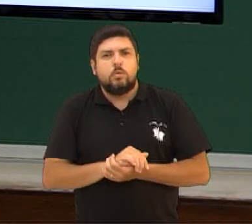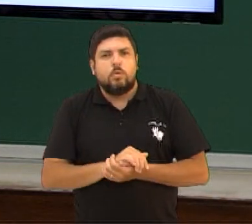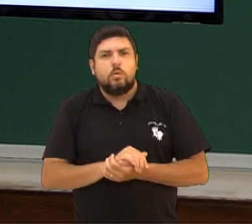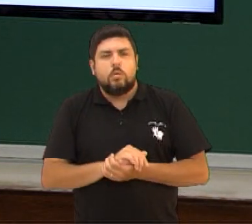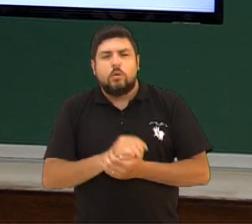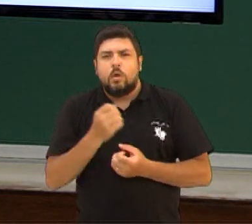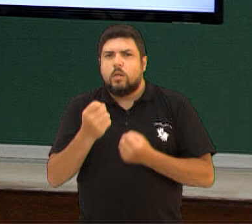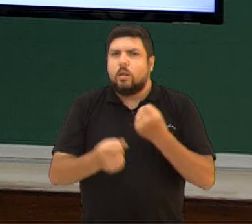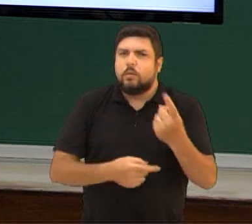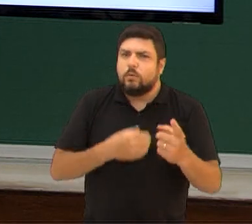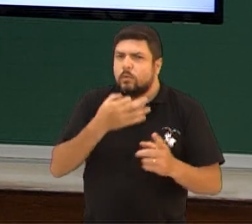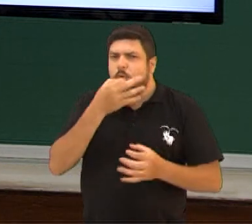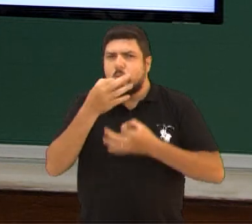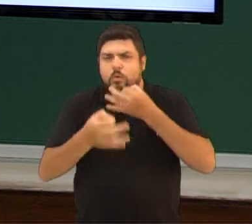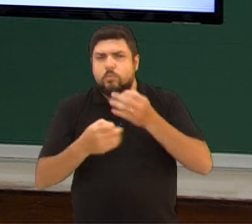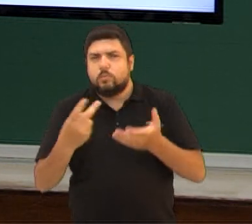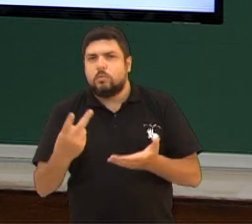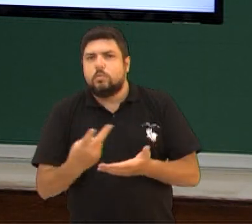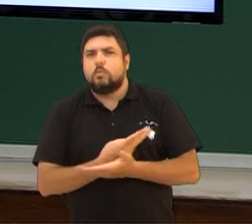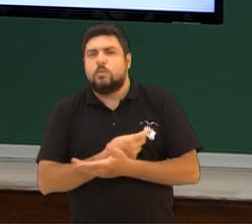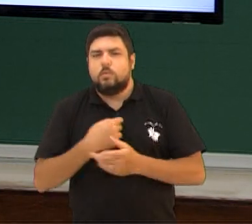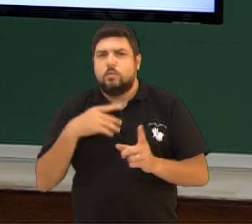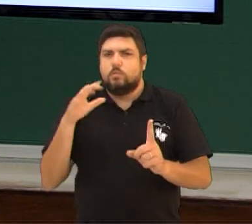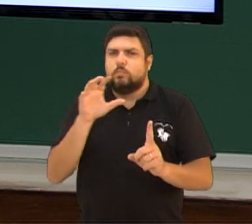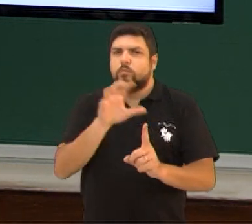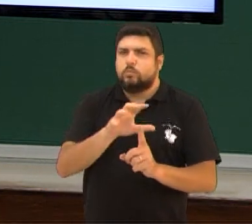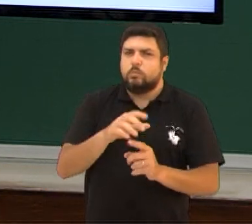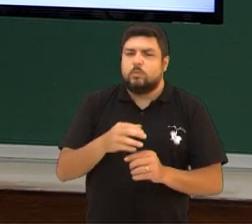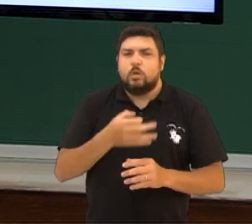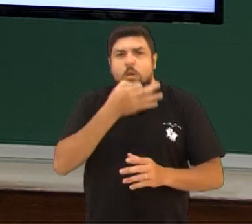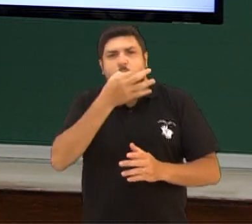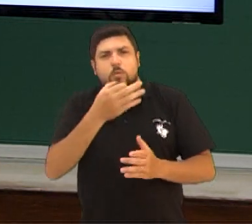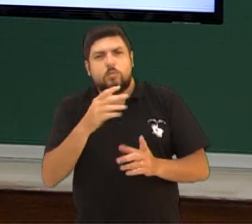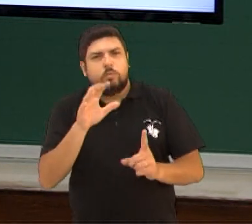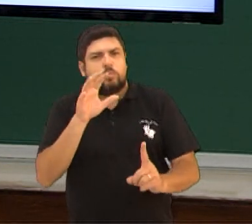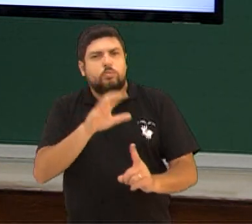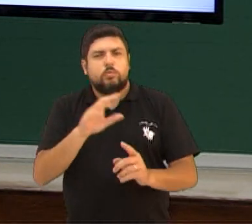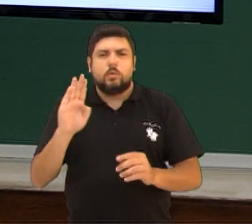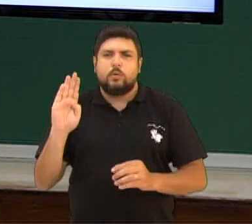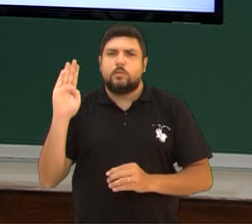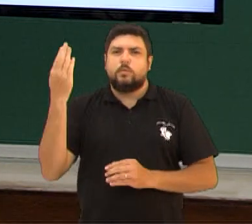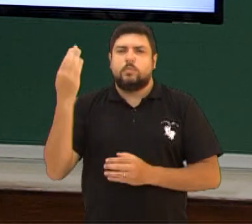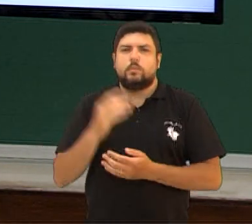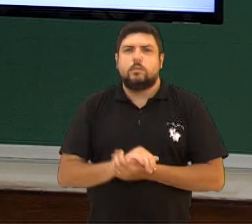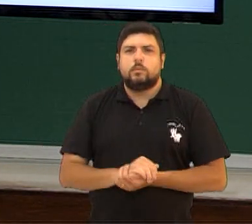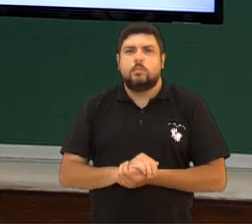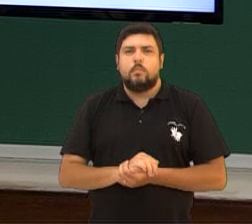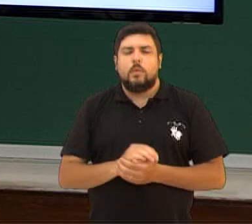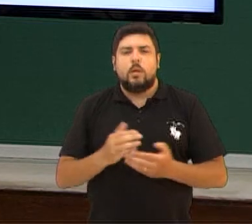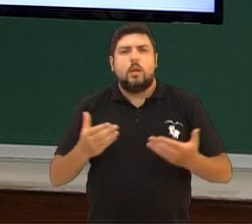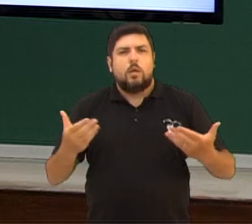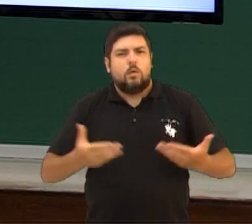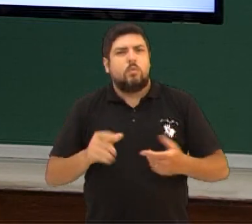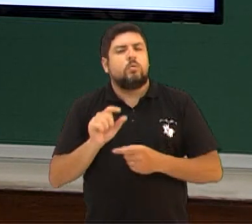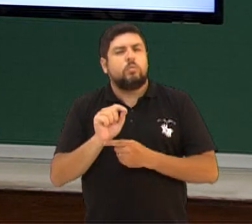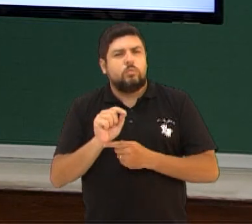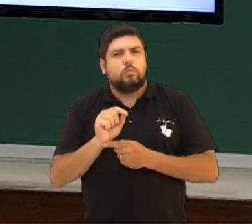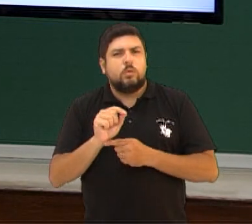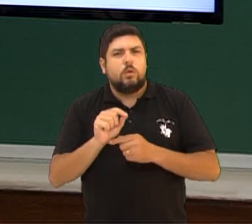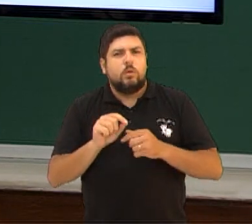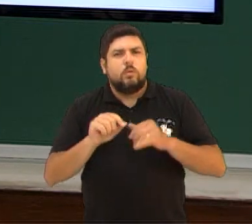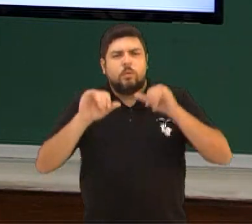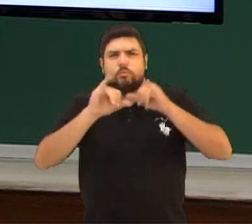opinião errada, mesmo que por vezes seja uma opinião falsa. Não está tendo agora aí, moçada, uma grande campanha contra as fake